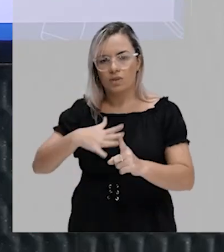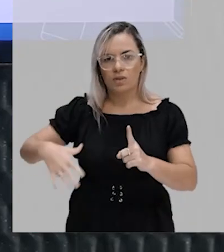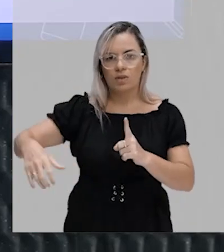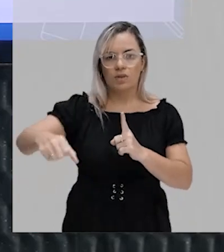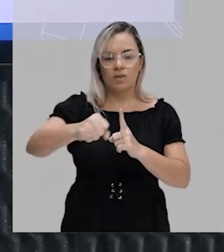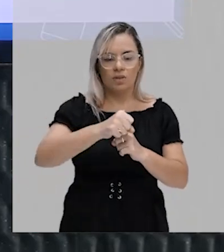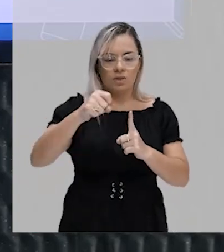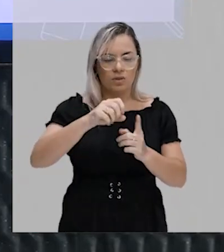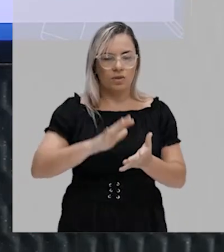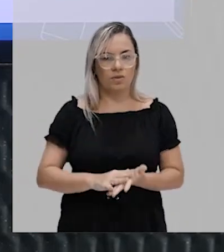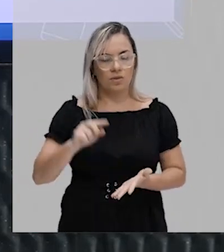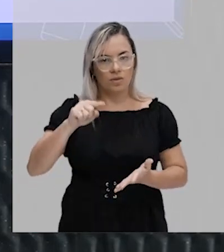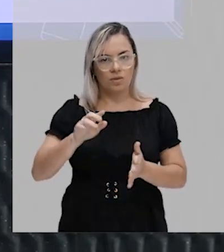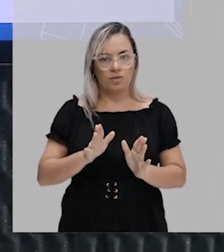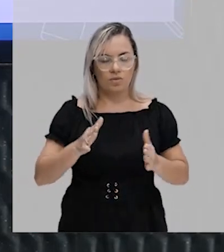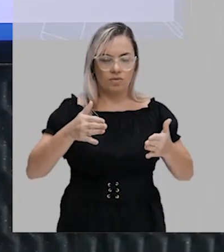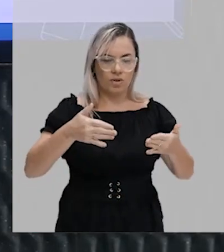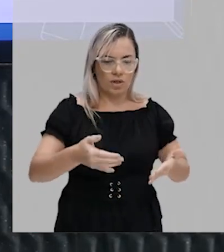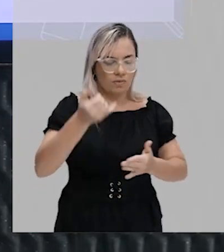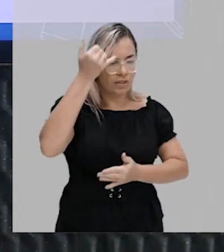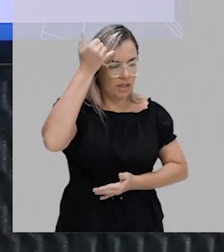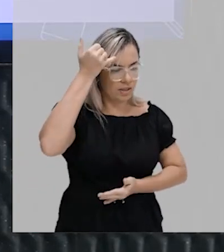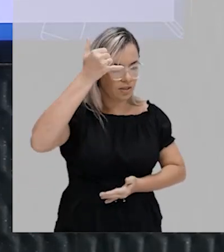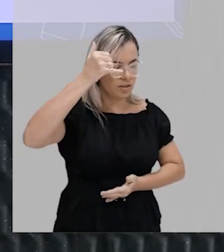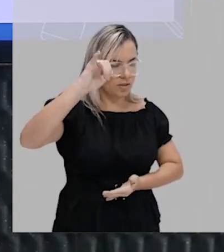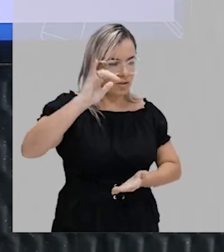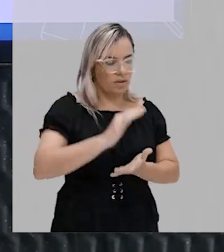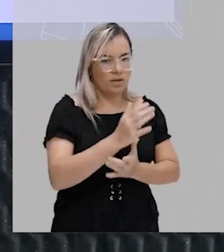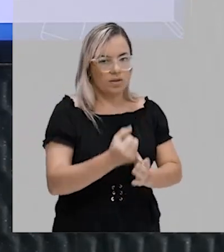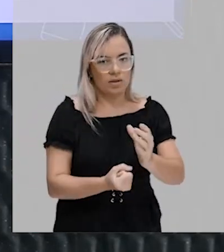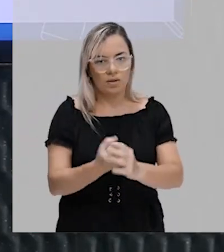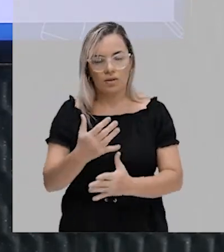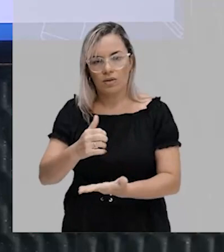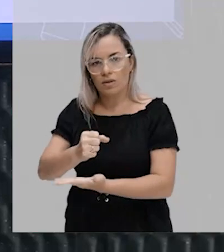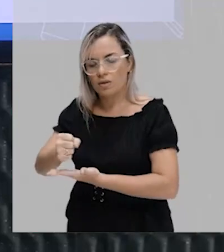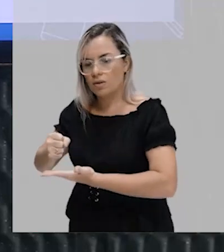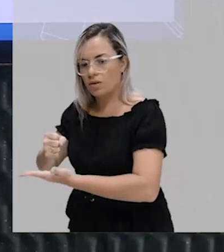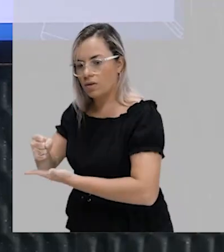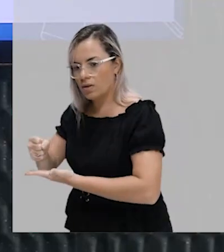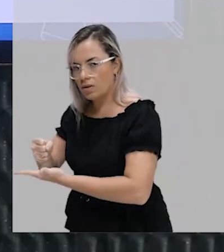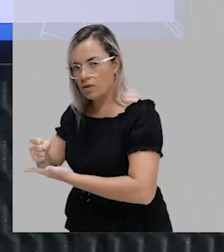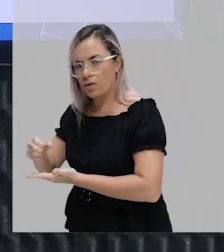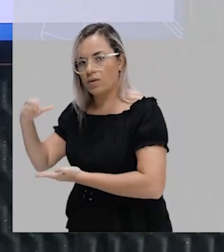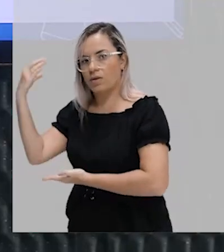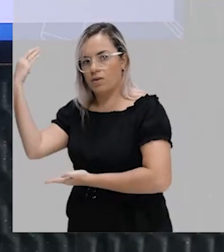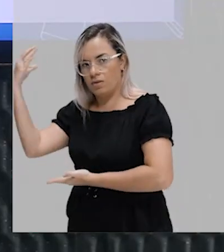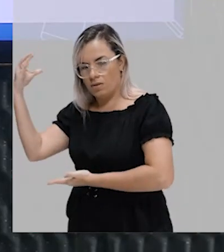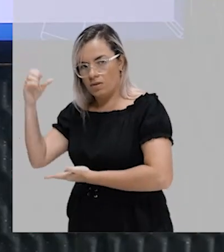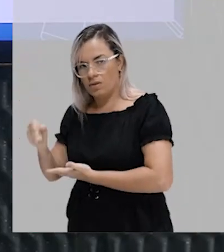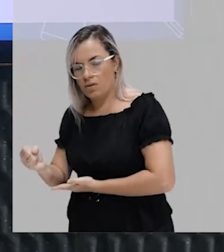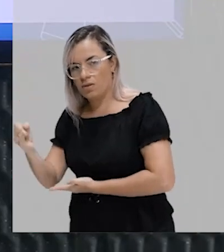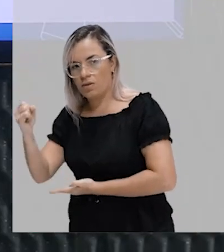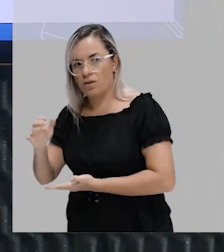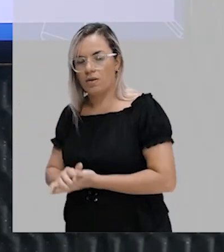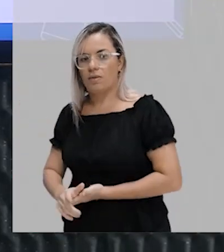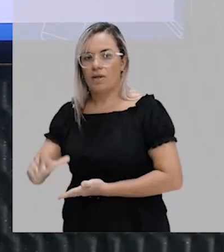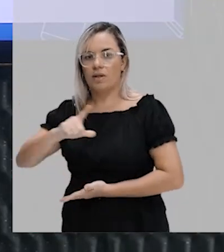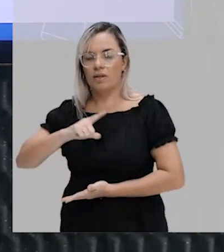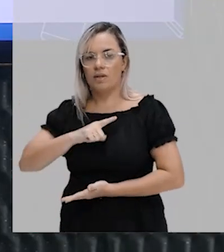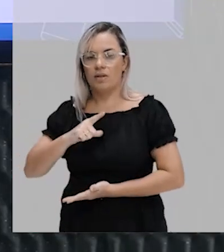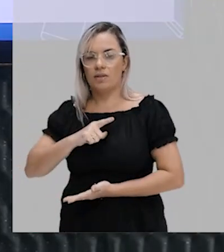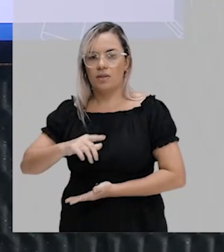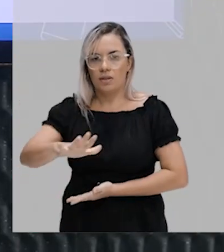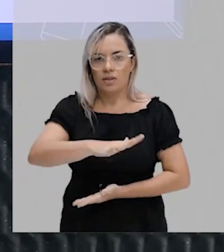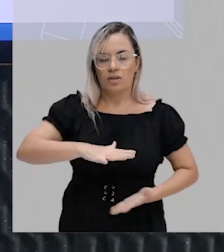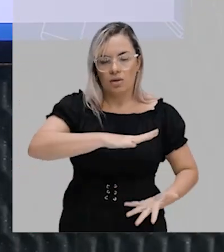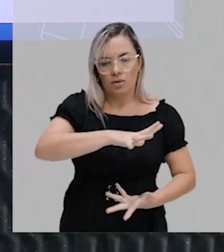mais no sentido de ser o idealizador. Ele criou todas as bases, os fundamentos científicos para a sociologia existir, inclusive